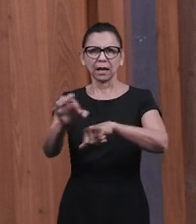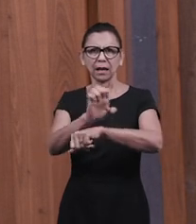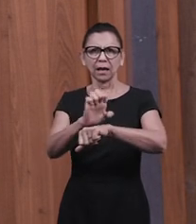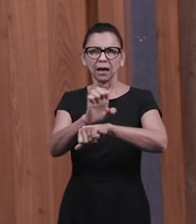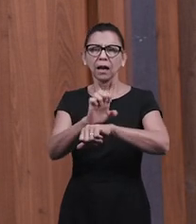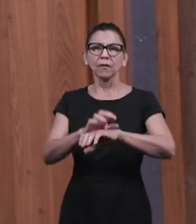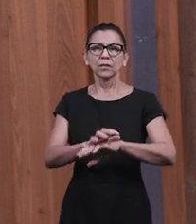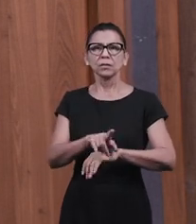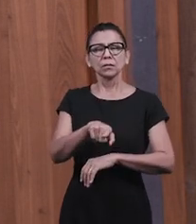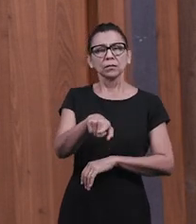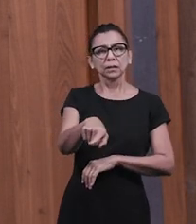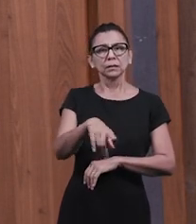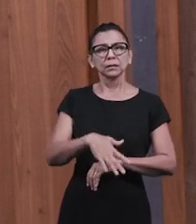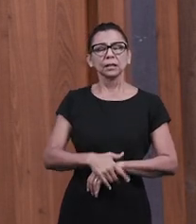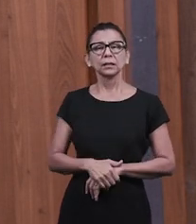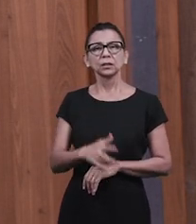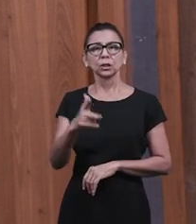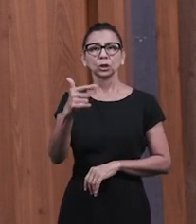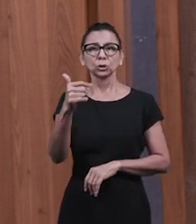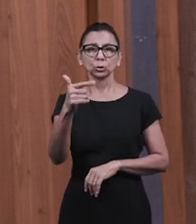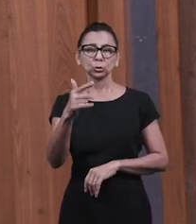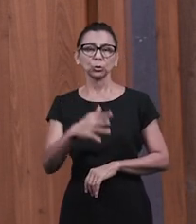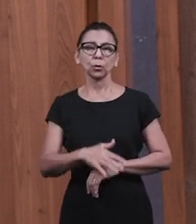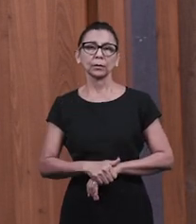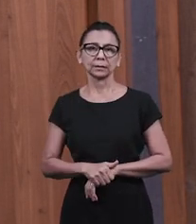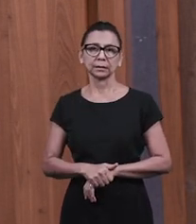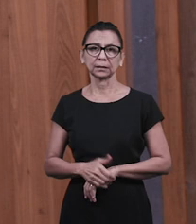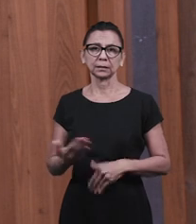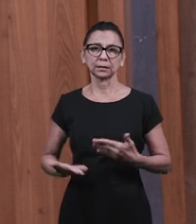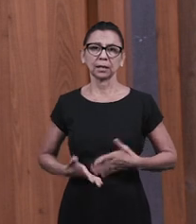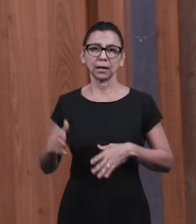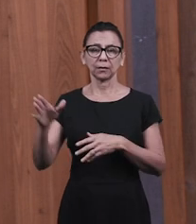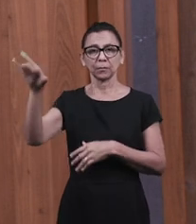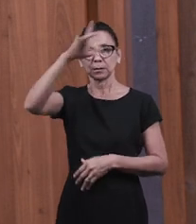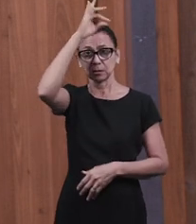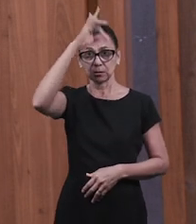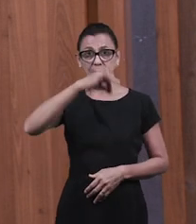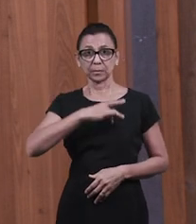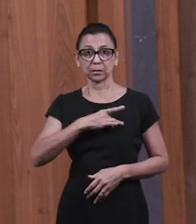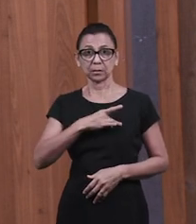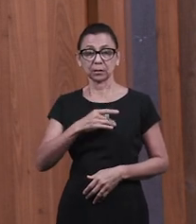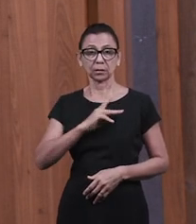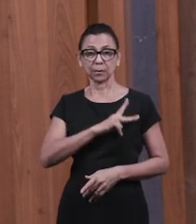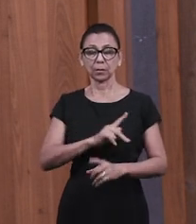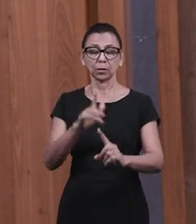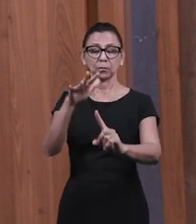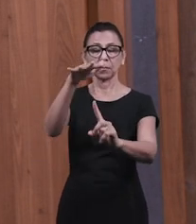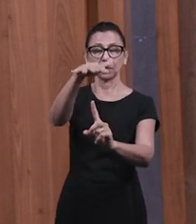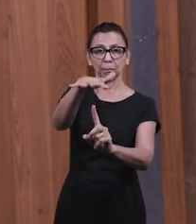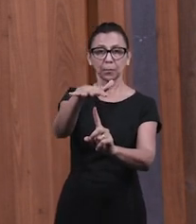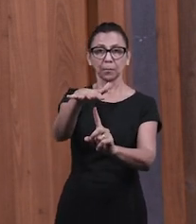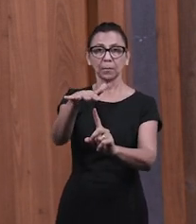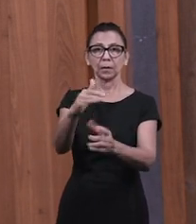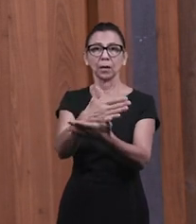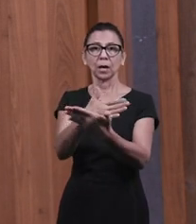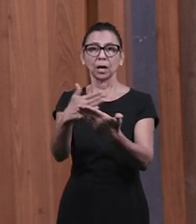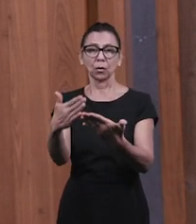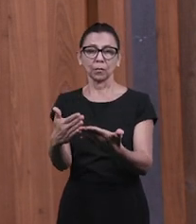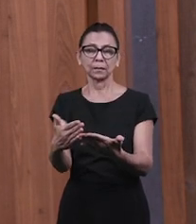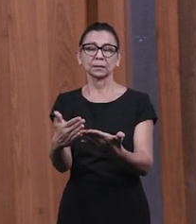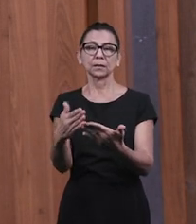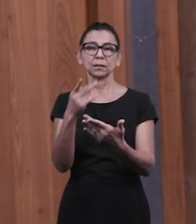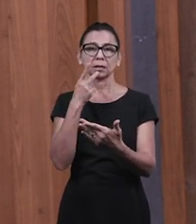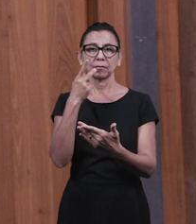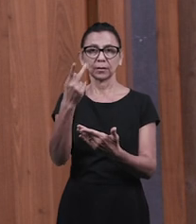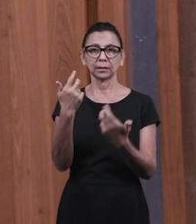os primeiros irmãos da igreja de Éfeso batizados com o Espírito Santo. Muito bem respondido pela irmã e muito bem